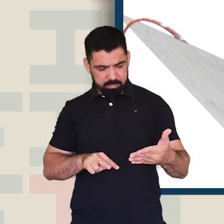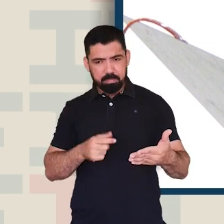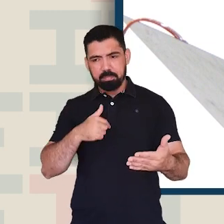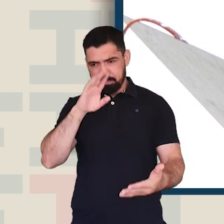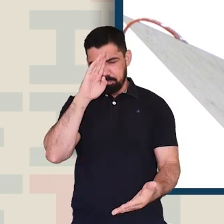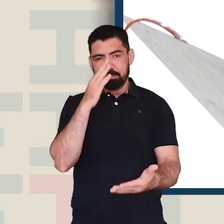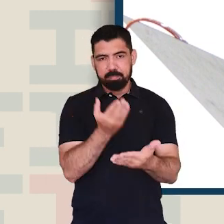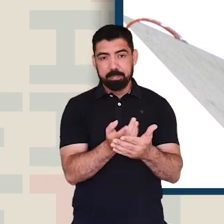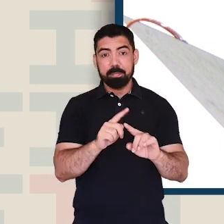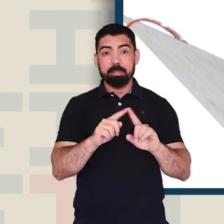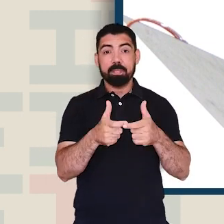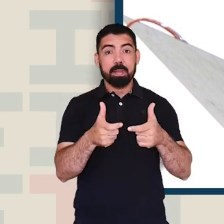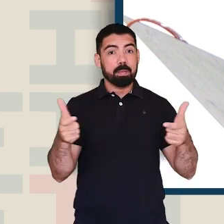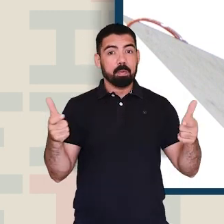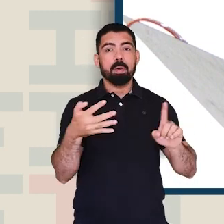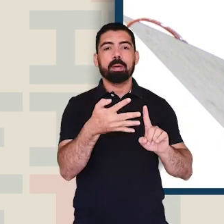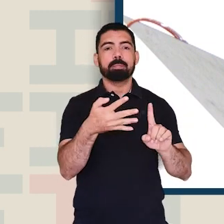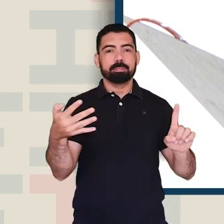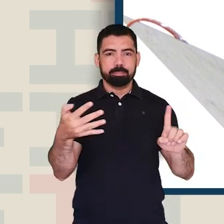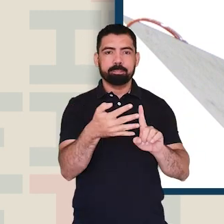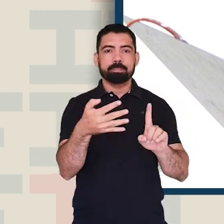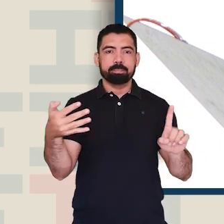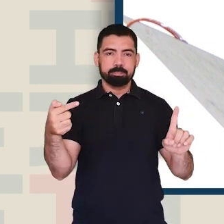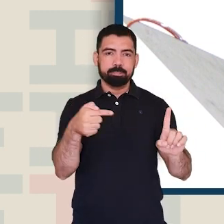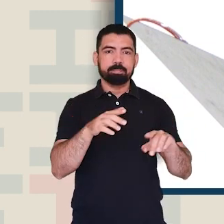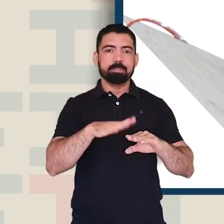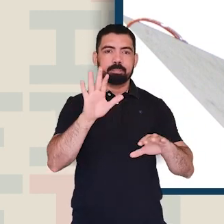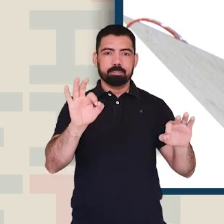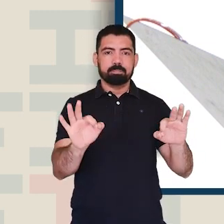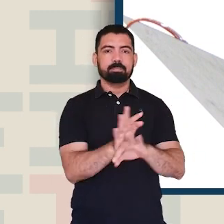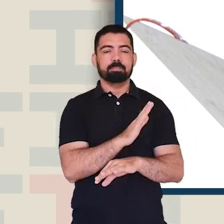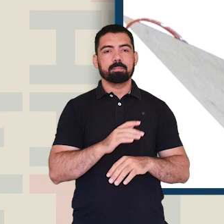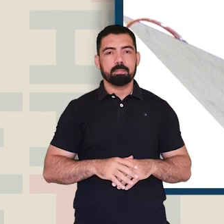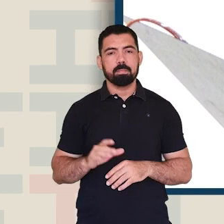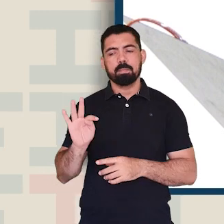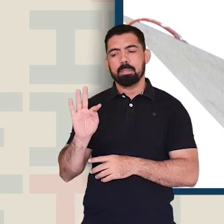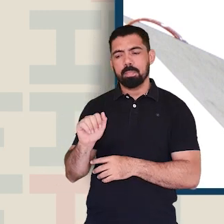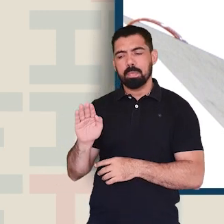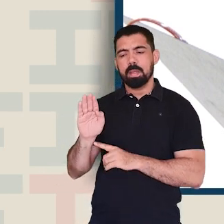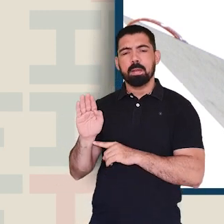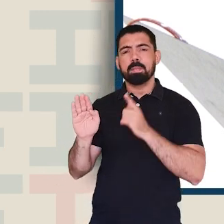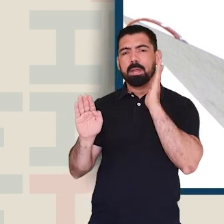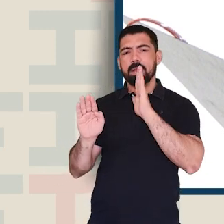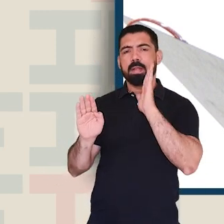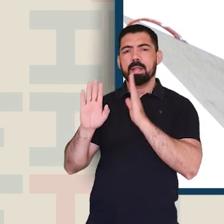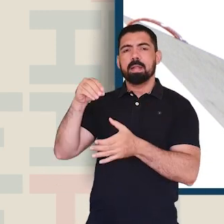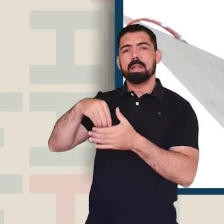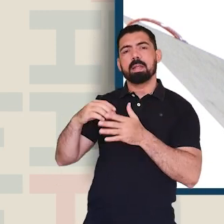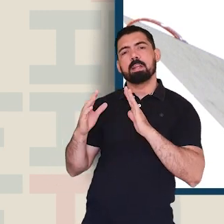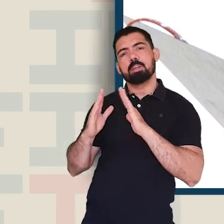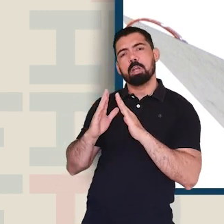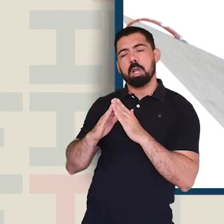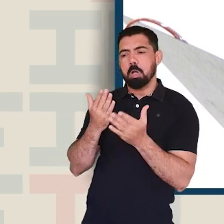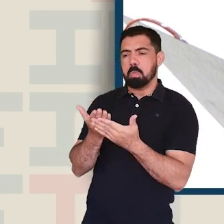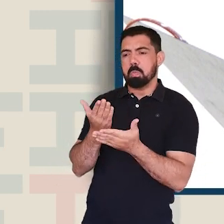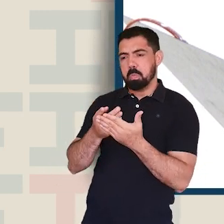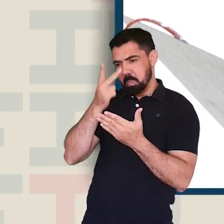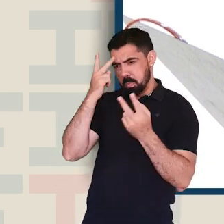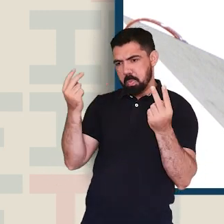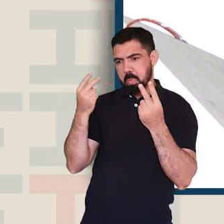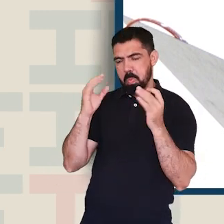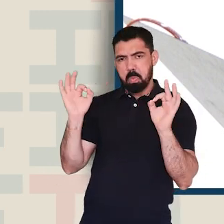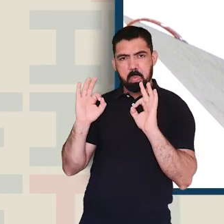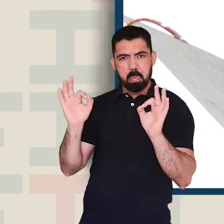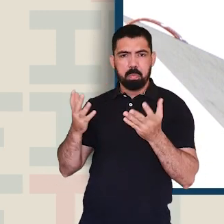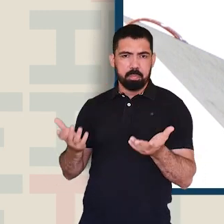aí eu vou acreditar, mas eu acho que a partitura é mais completa. A tablatura ela é muito legal quando você está em casa, estudando, ninguém está